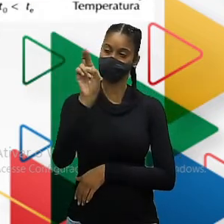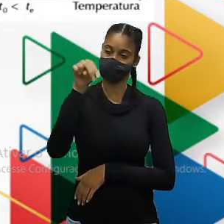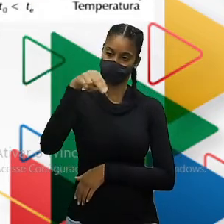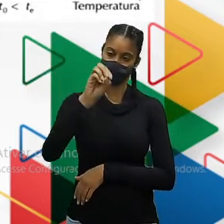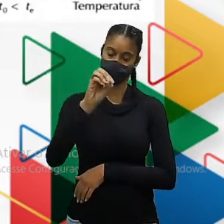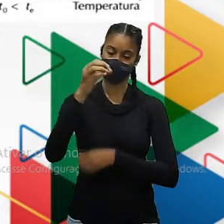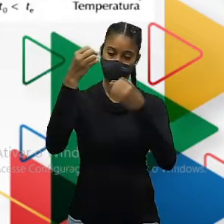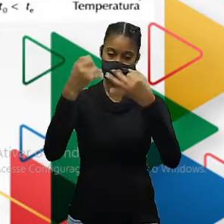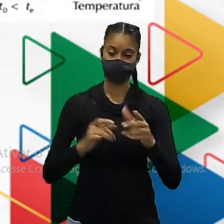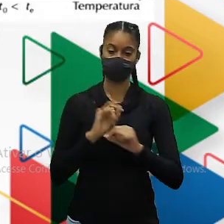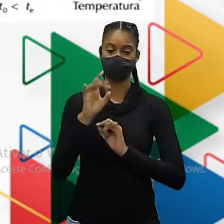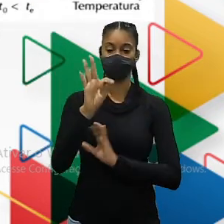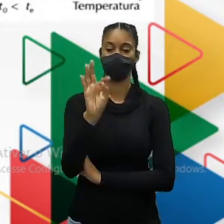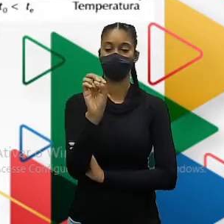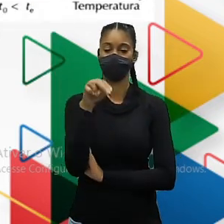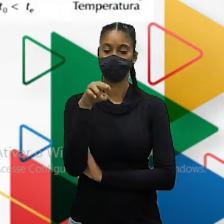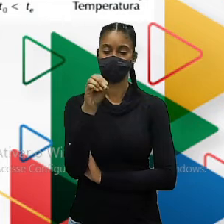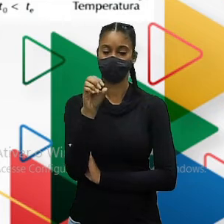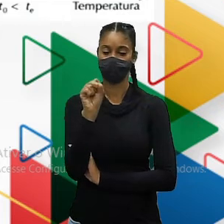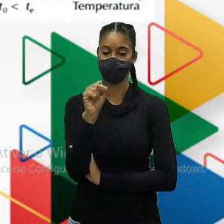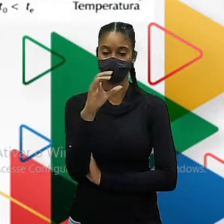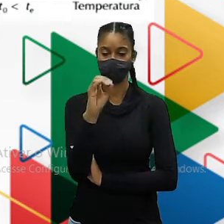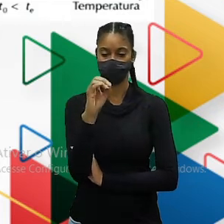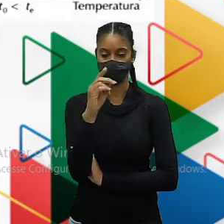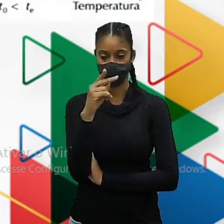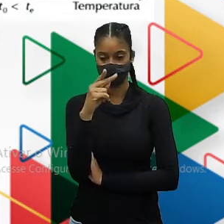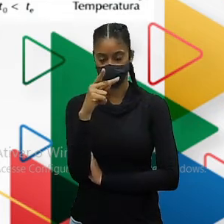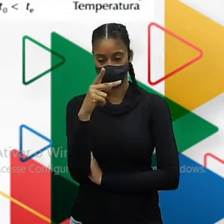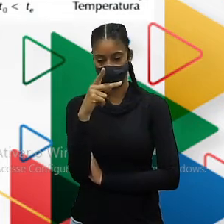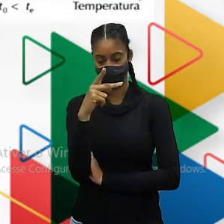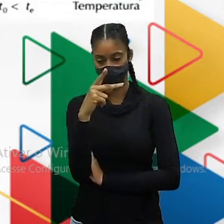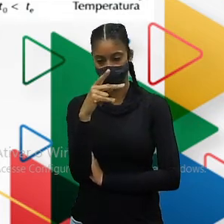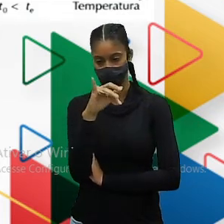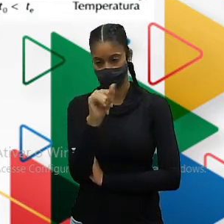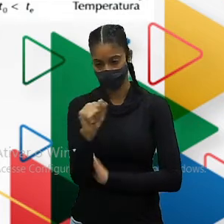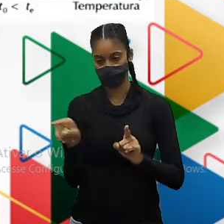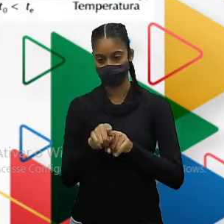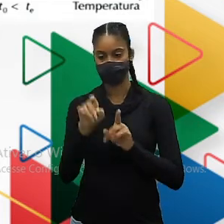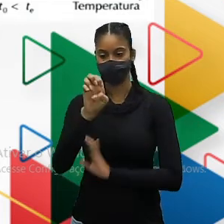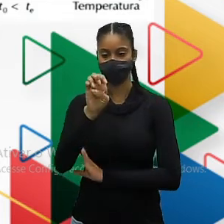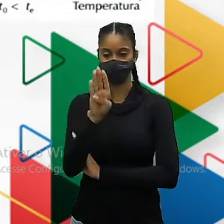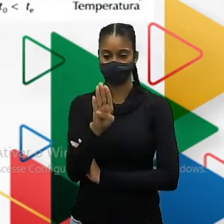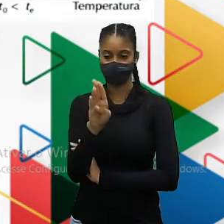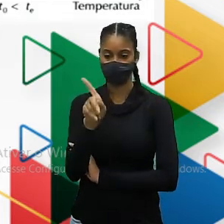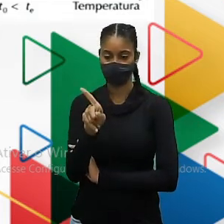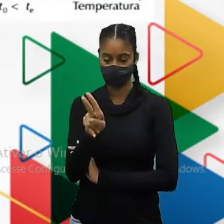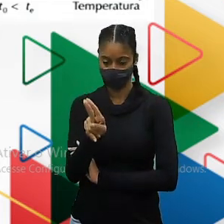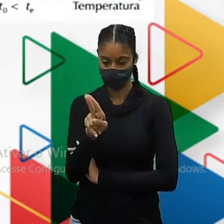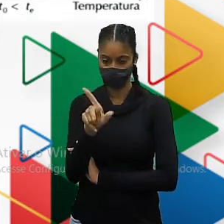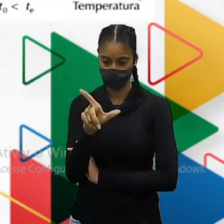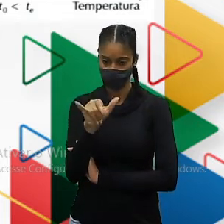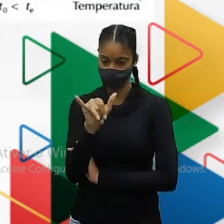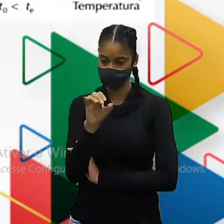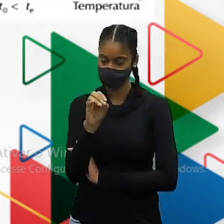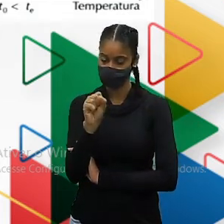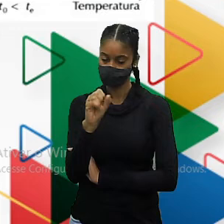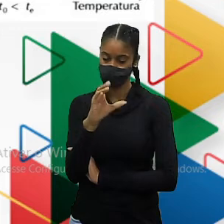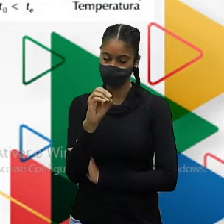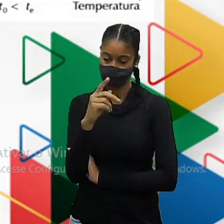você sobre a tonoscopia e ebullioscopia. São duas características das soluções,